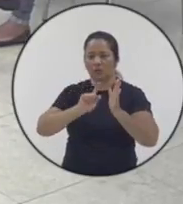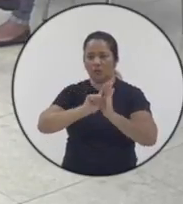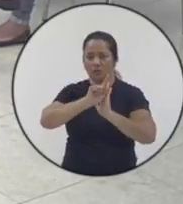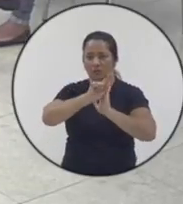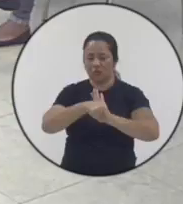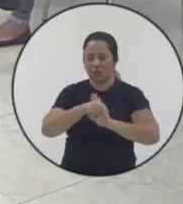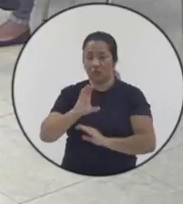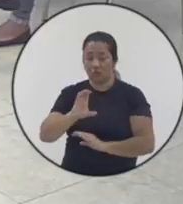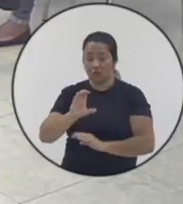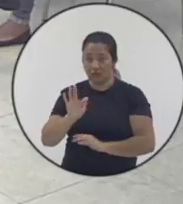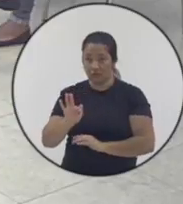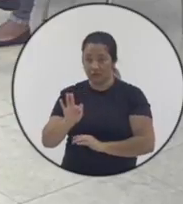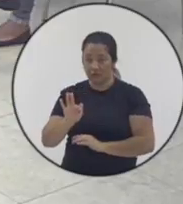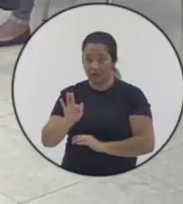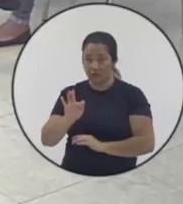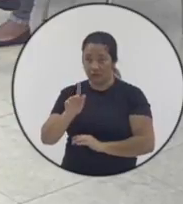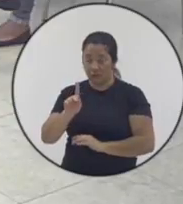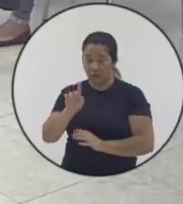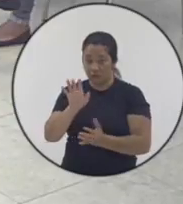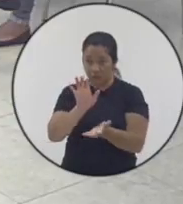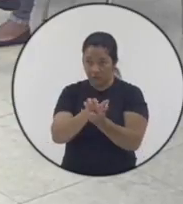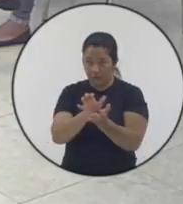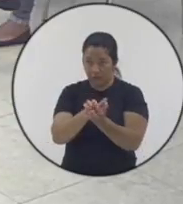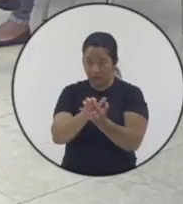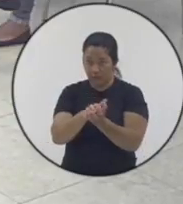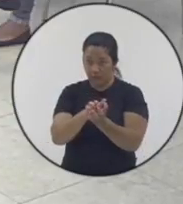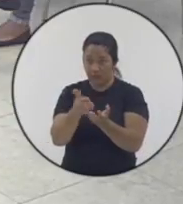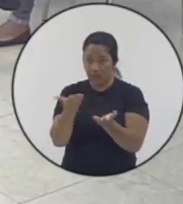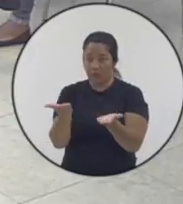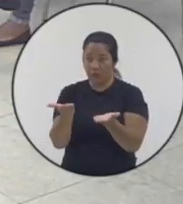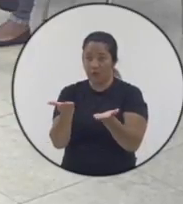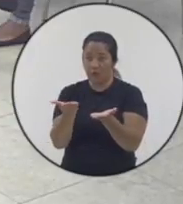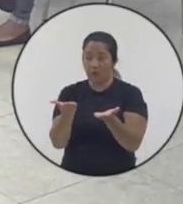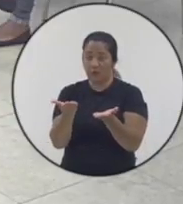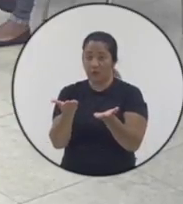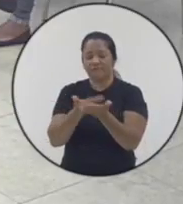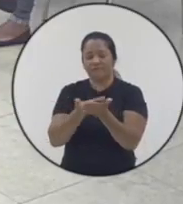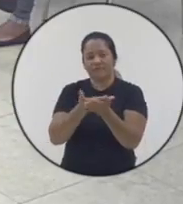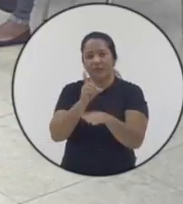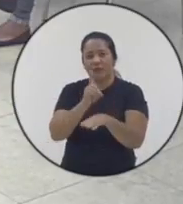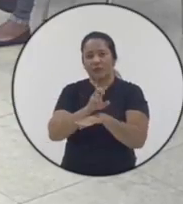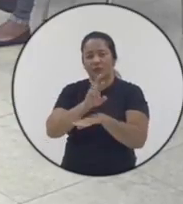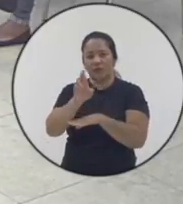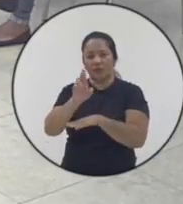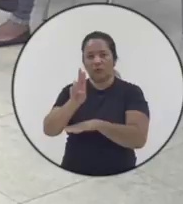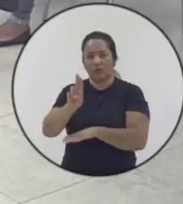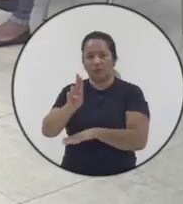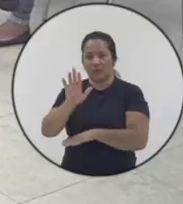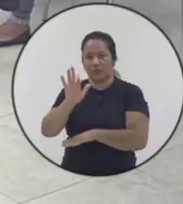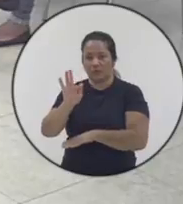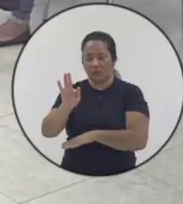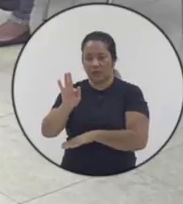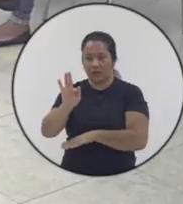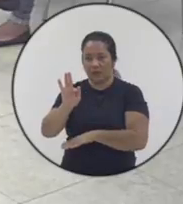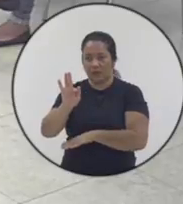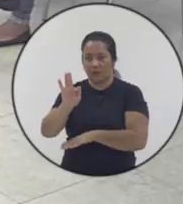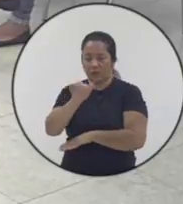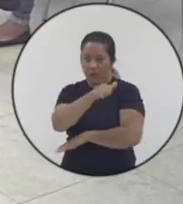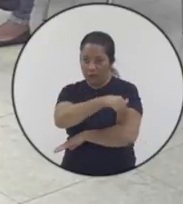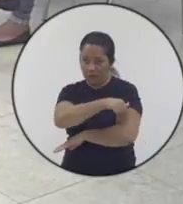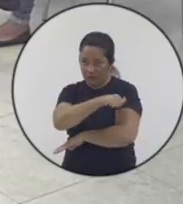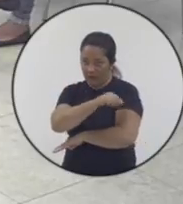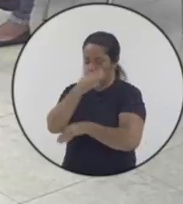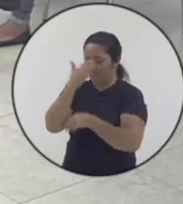Conselho Regional de Psicologia de Pernambuco e atualmente é doutoranda em psicologia da Universidade Federal do Rio de Janeiro. Obrigado,